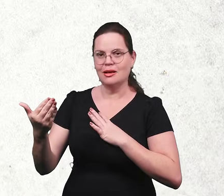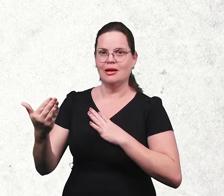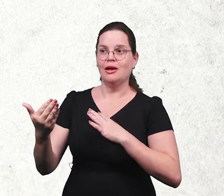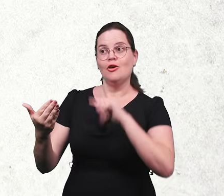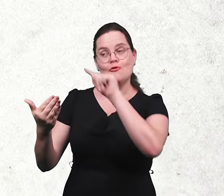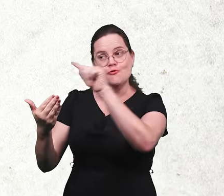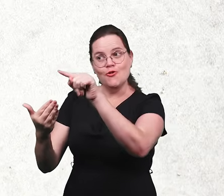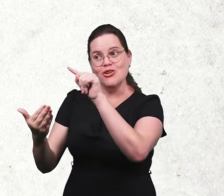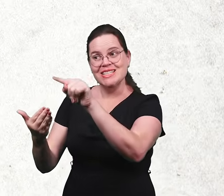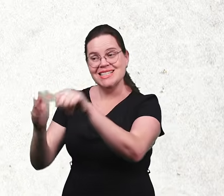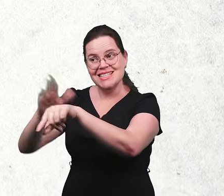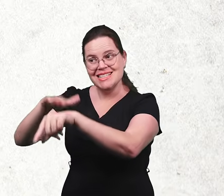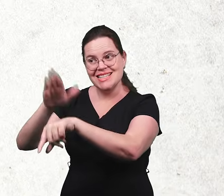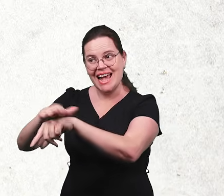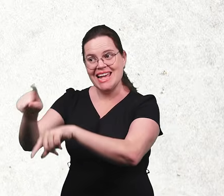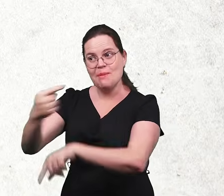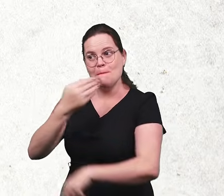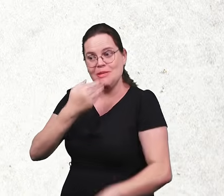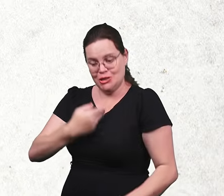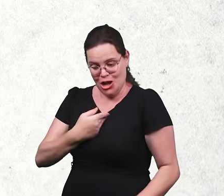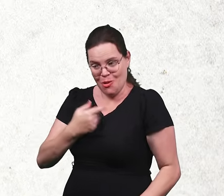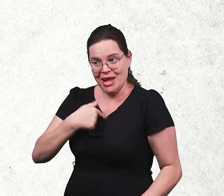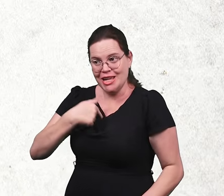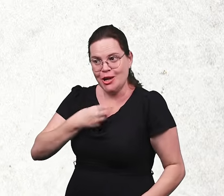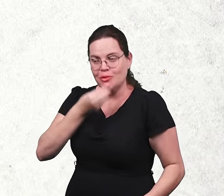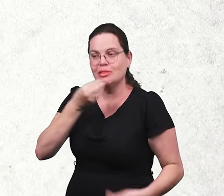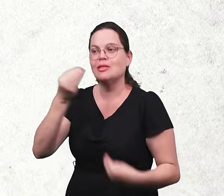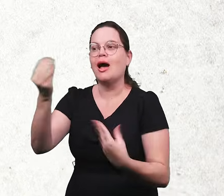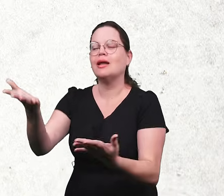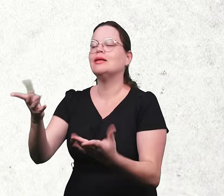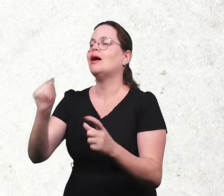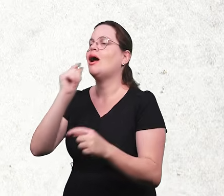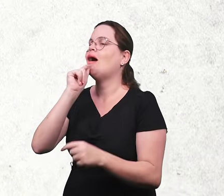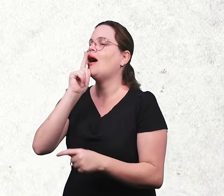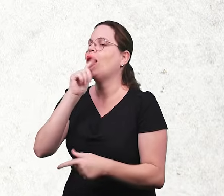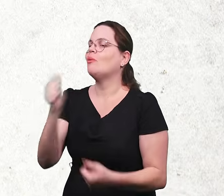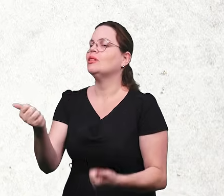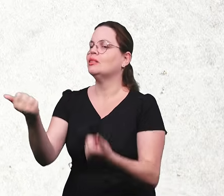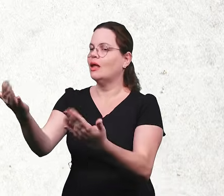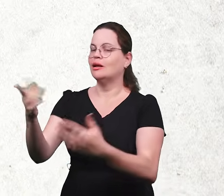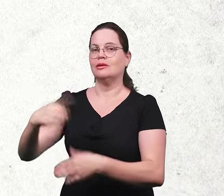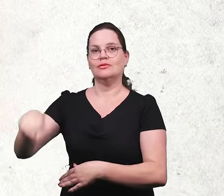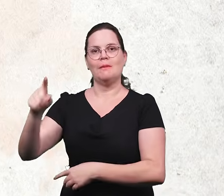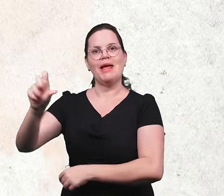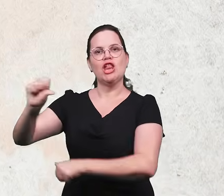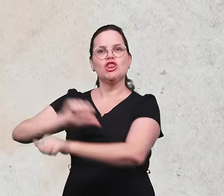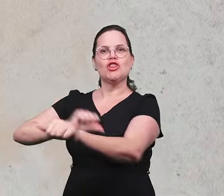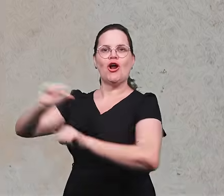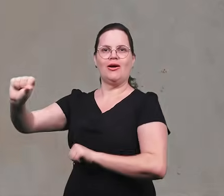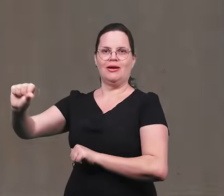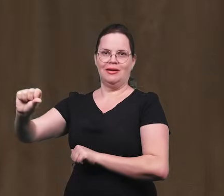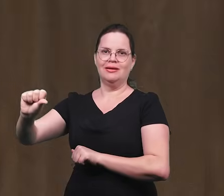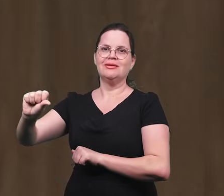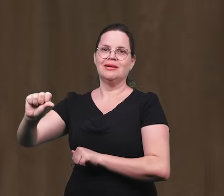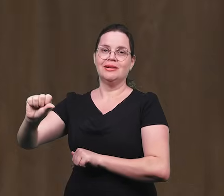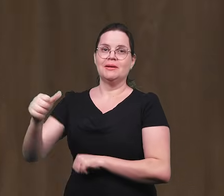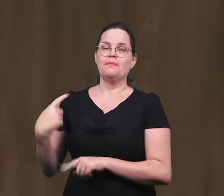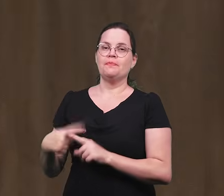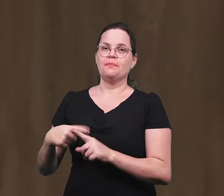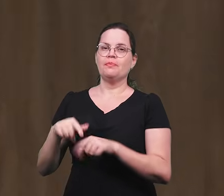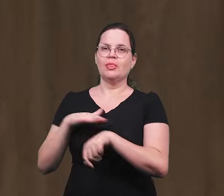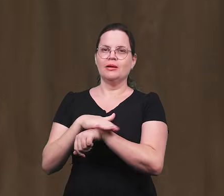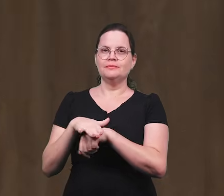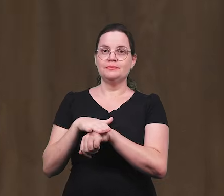beber. Tu lhe pedirias e ele te daria água viva. Então aqui agora a situação se inverteu. O